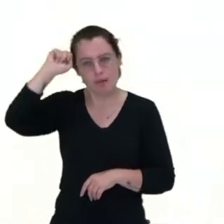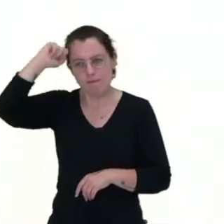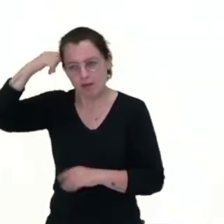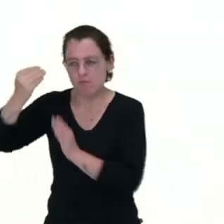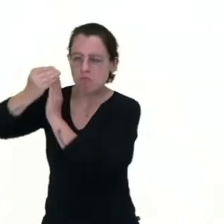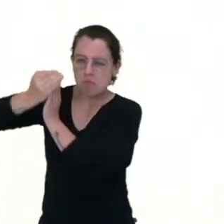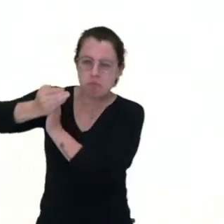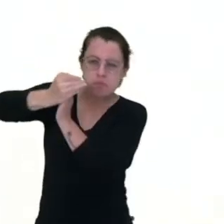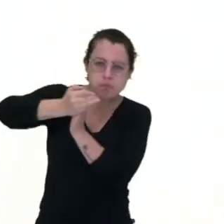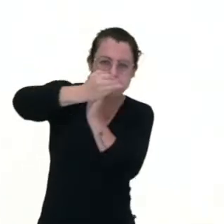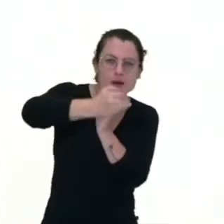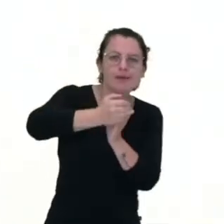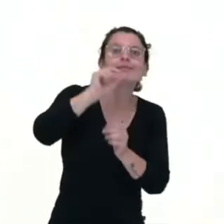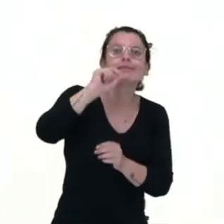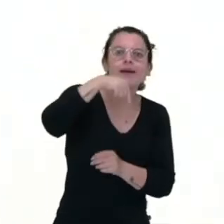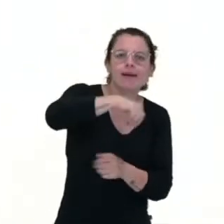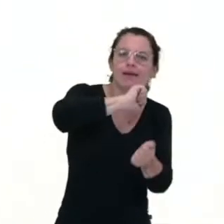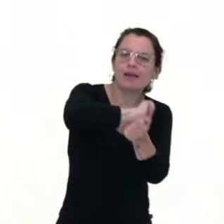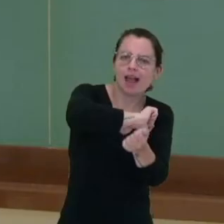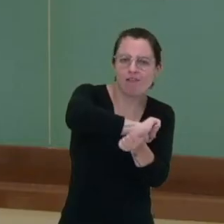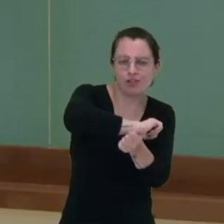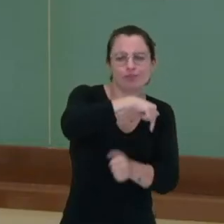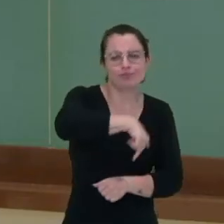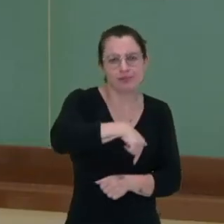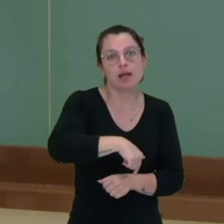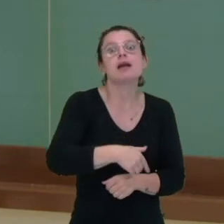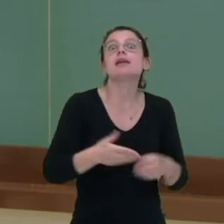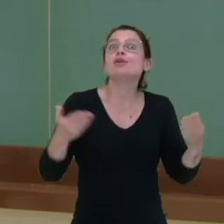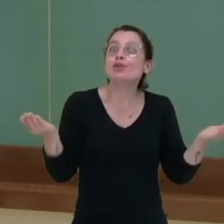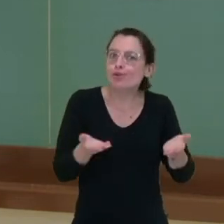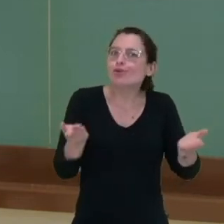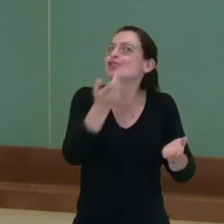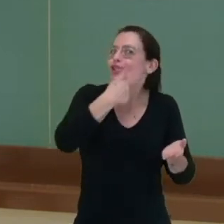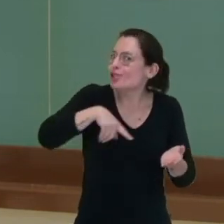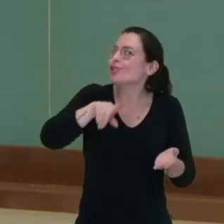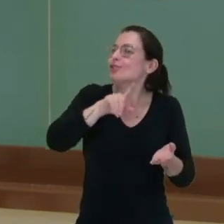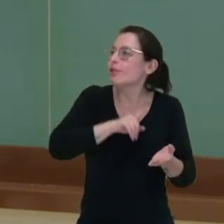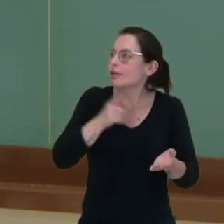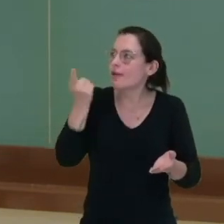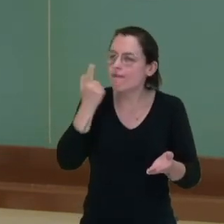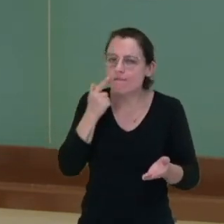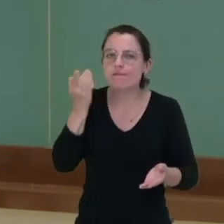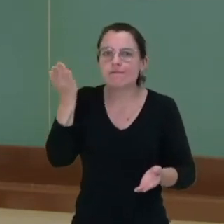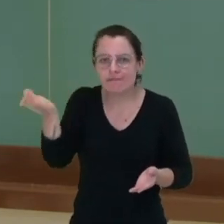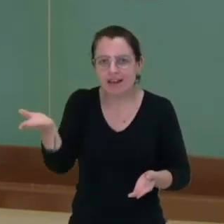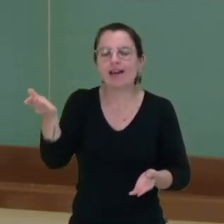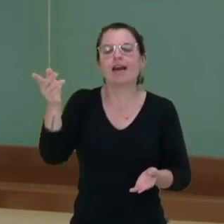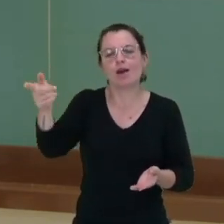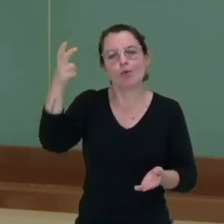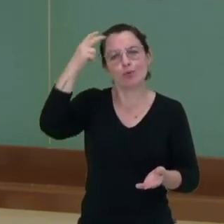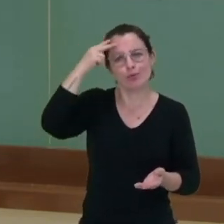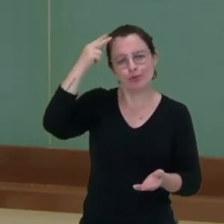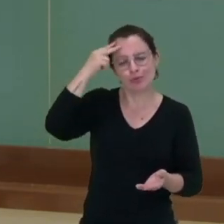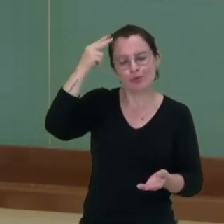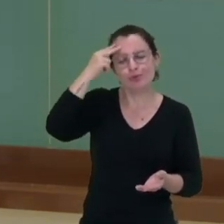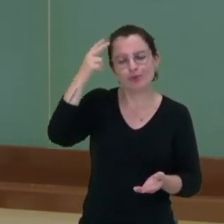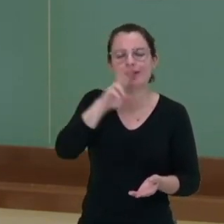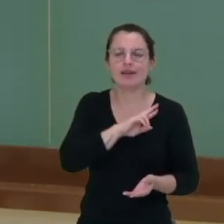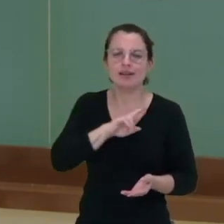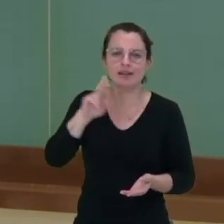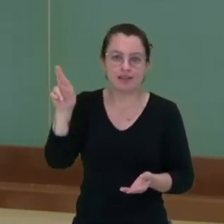para o Brasil, se faz presente. Infelizmente, há uma grande intolerância religiosa, né, perante as